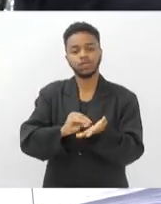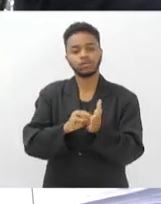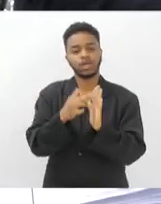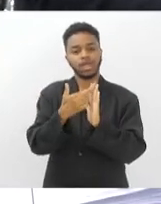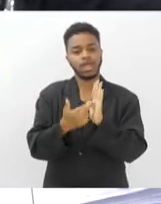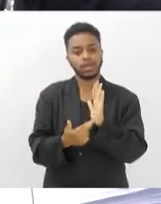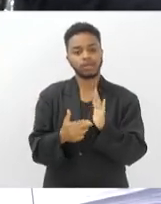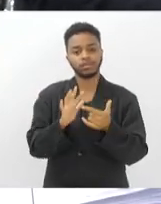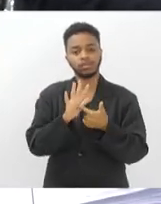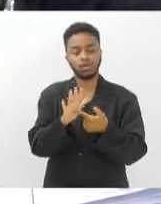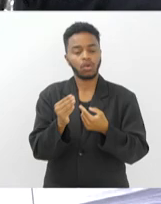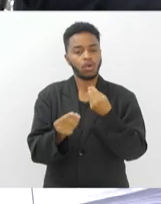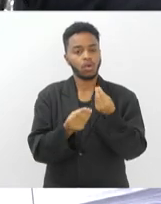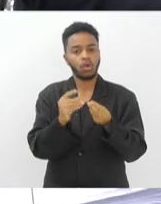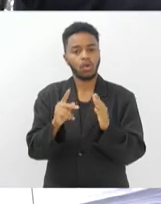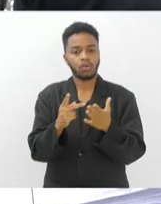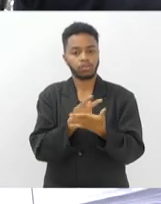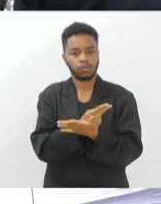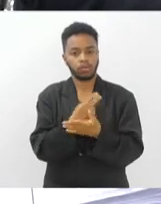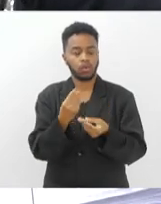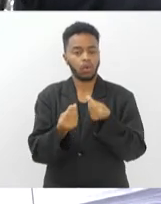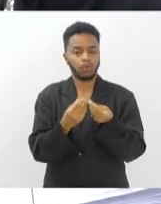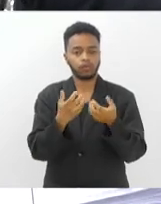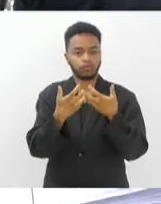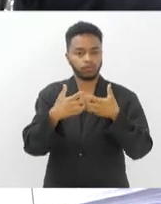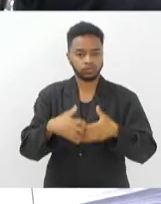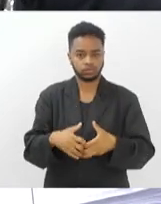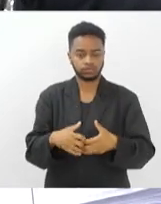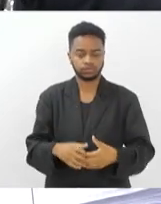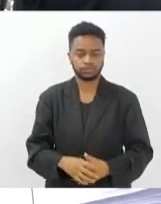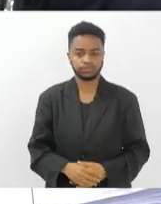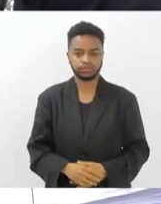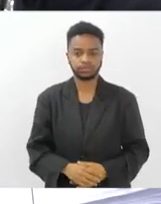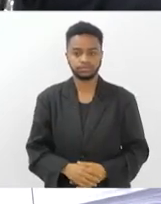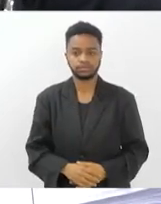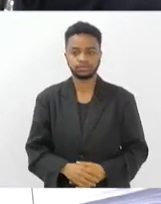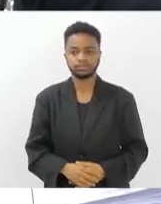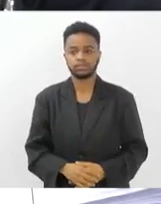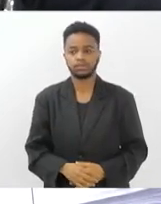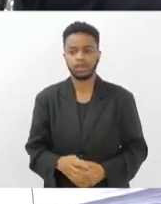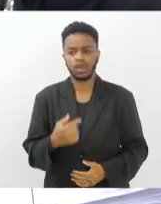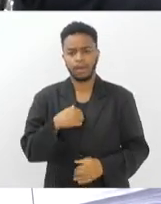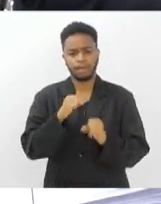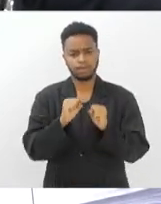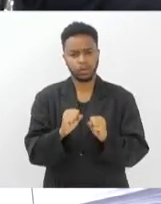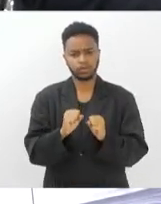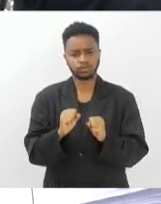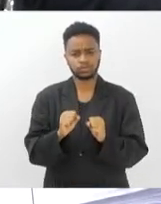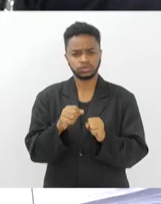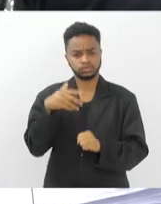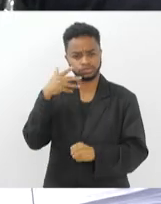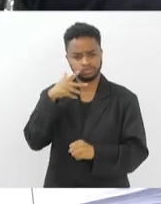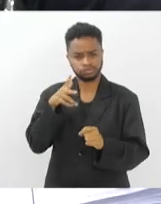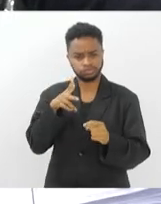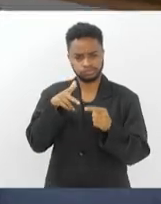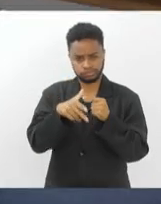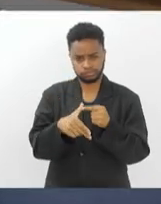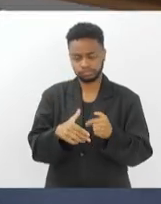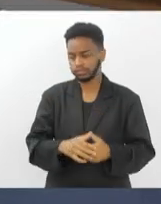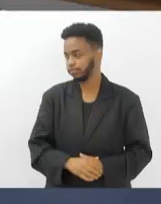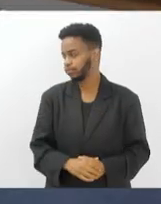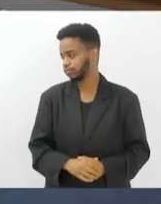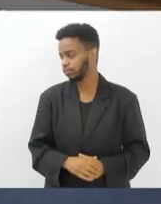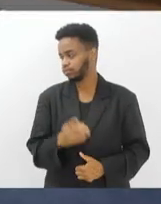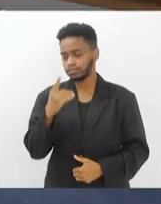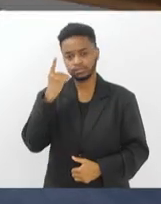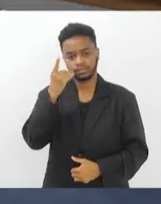de que forma essa ocupação venha a se dar. Né? Vossa Excelência me permite uma curtíssima parte? Claro. Deputada Murim,